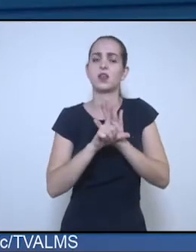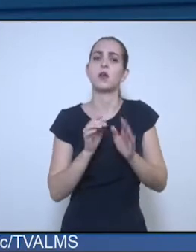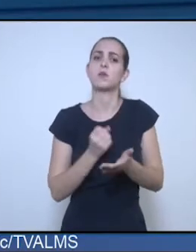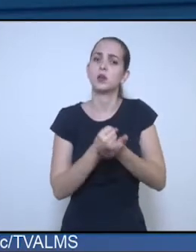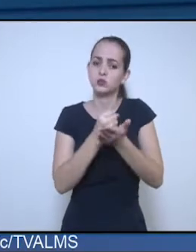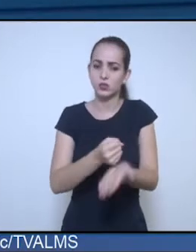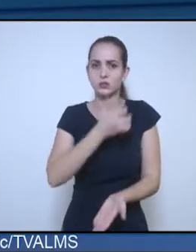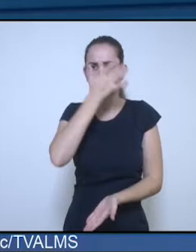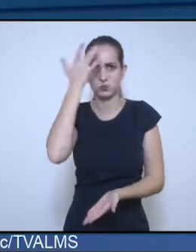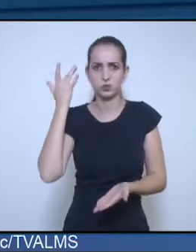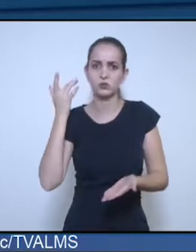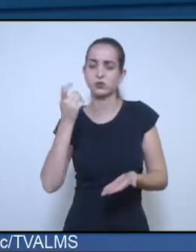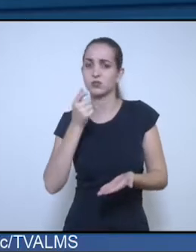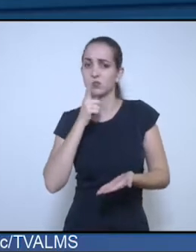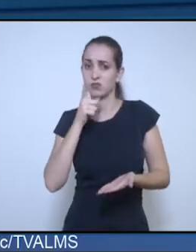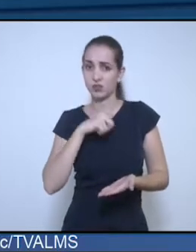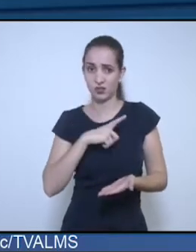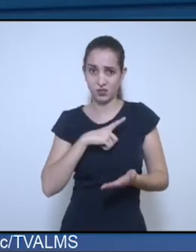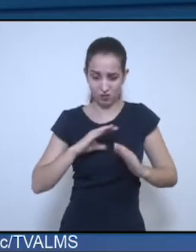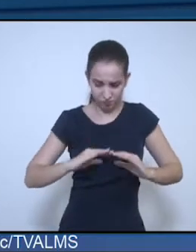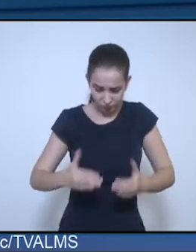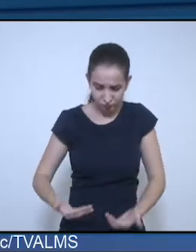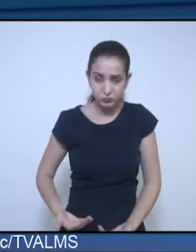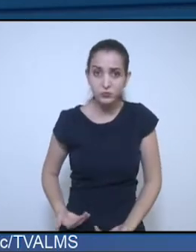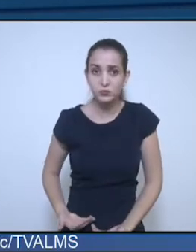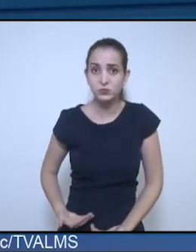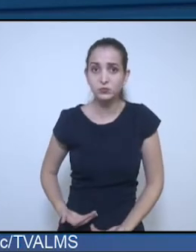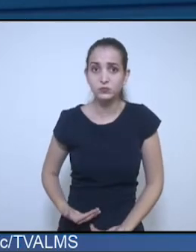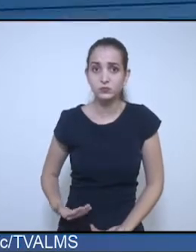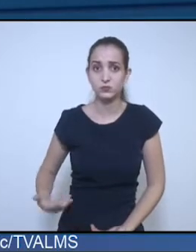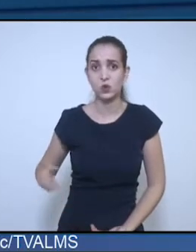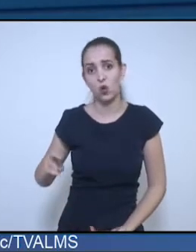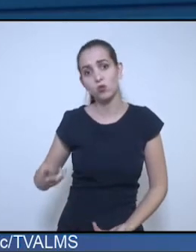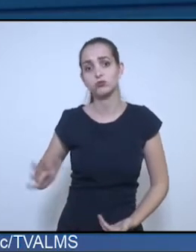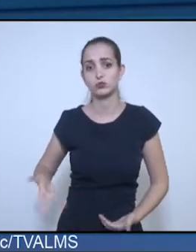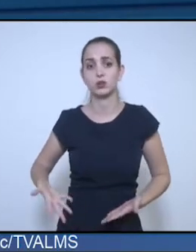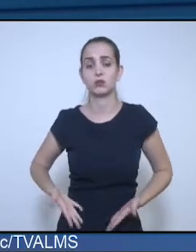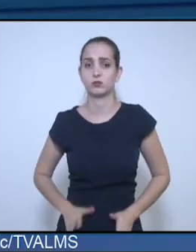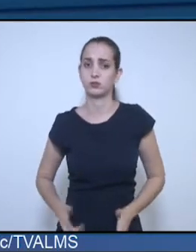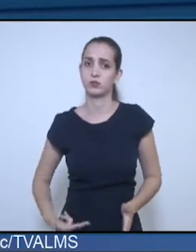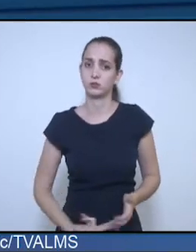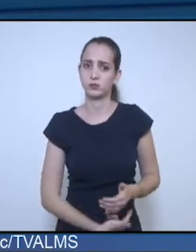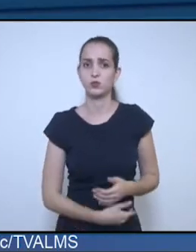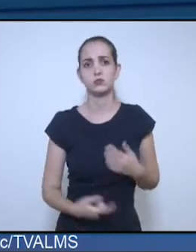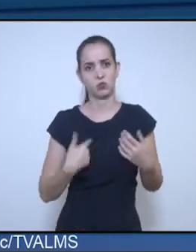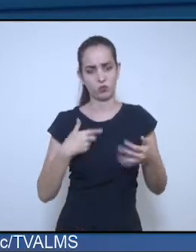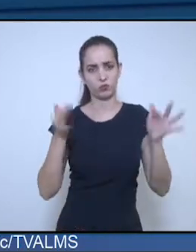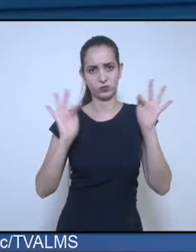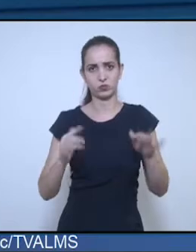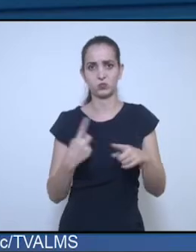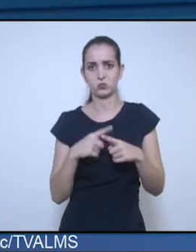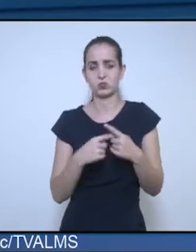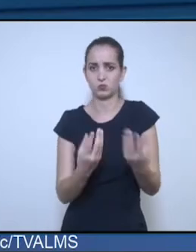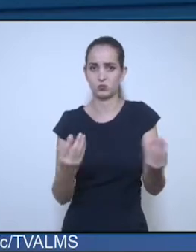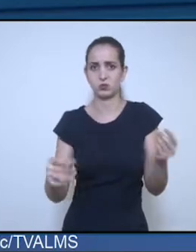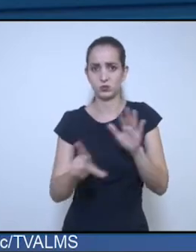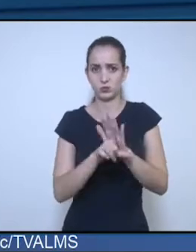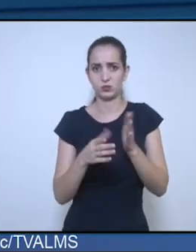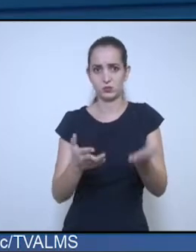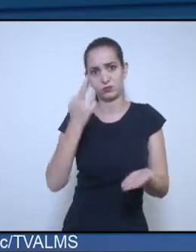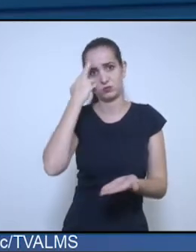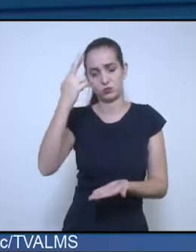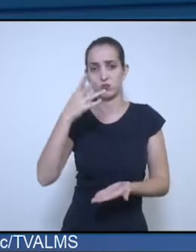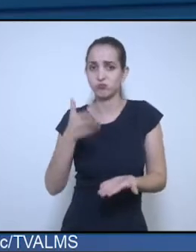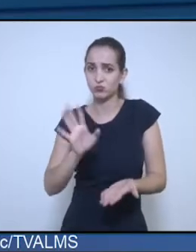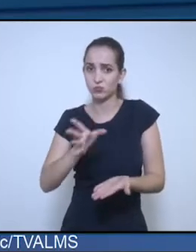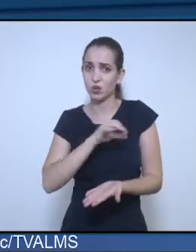parturientes, por que não cumprir a lei? Então eu fico feliz, porque muitas leis de Vossa Excelência enquanto